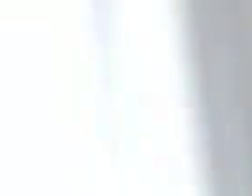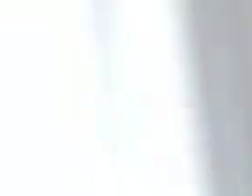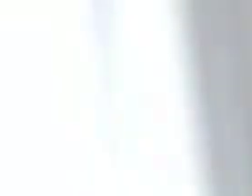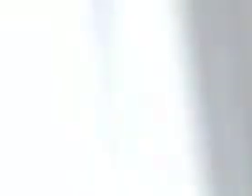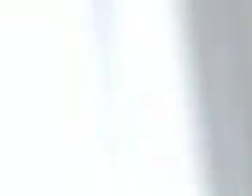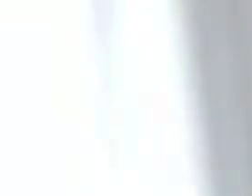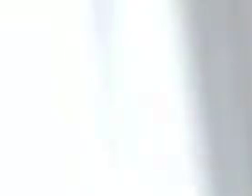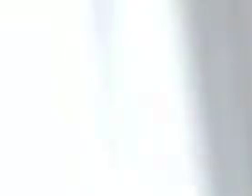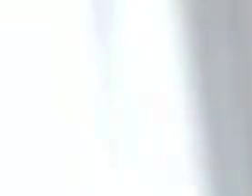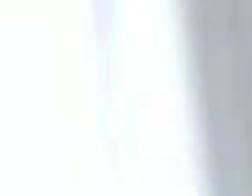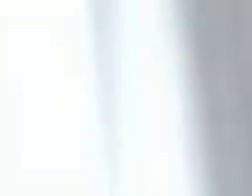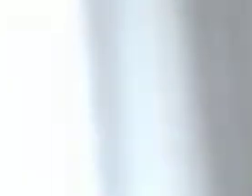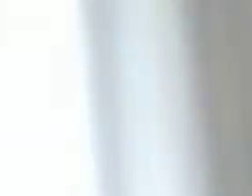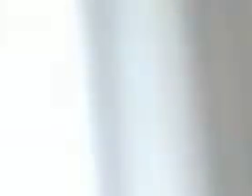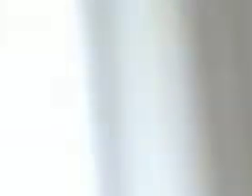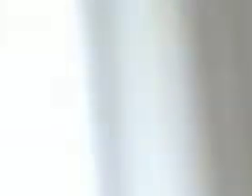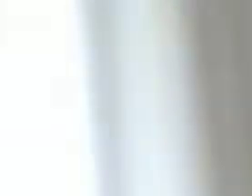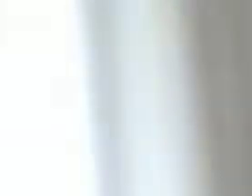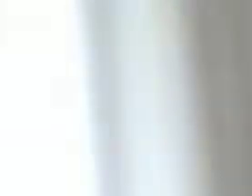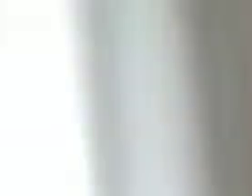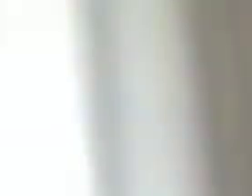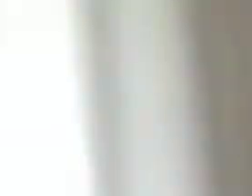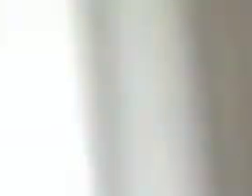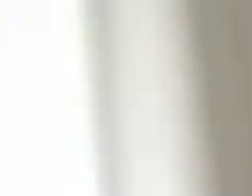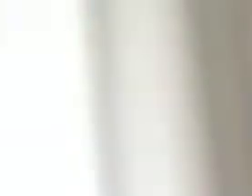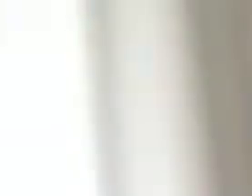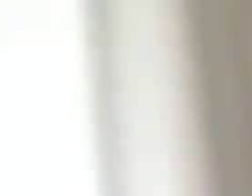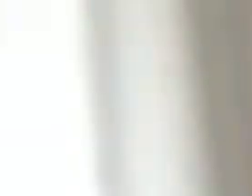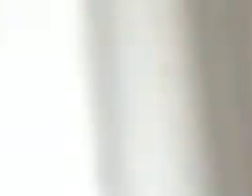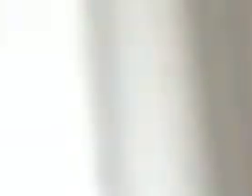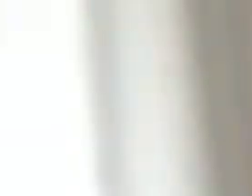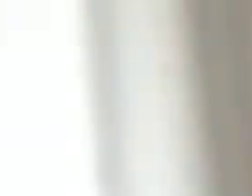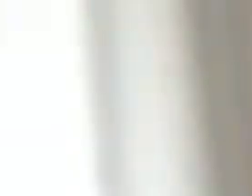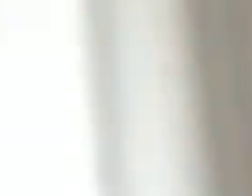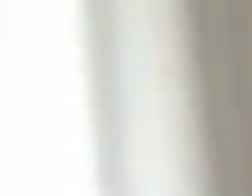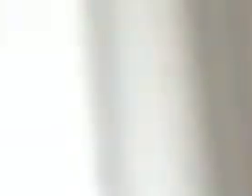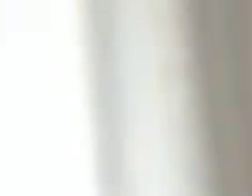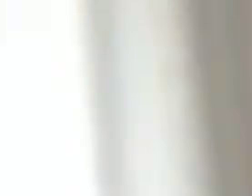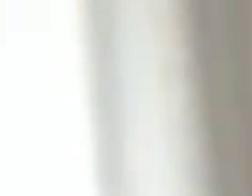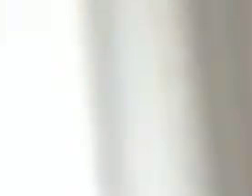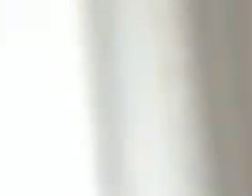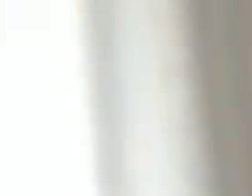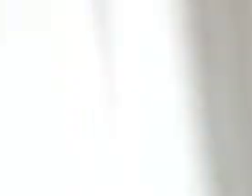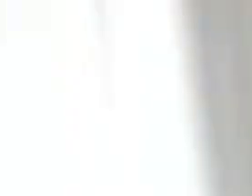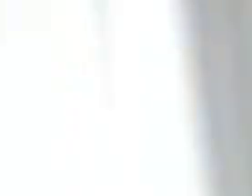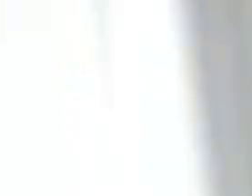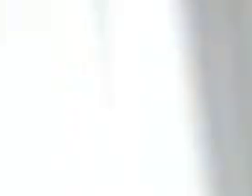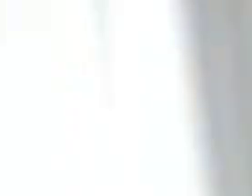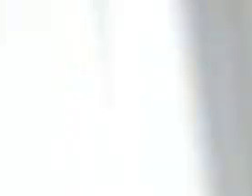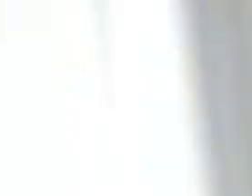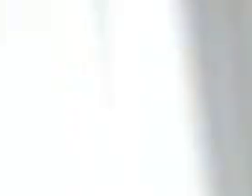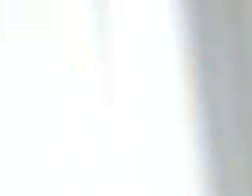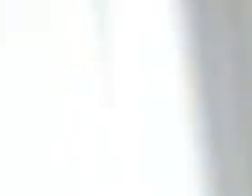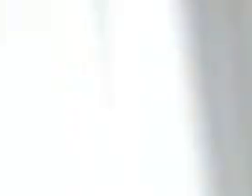desse webinar. E dia 21 de março a gente vai ter um outro webinar do Think Tank falando de inteligência artificial, estão todos